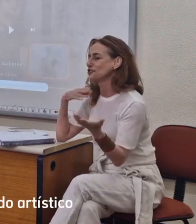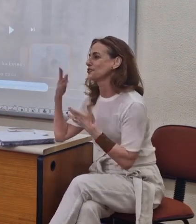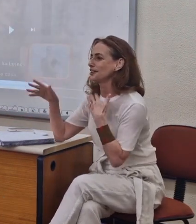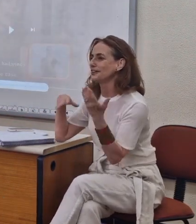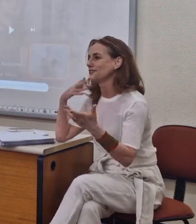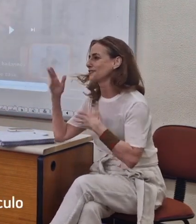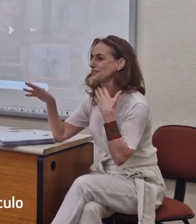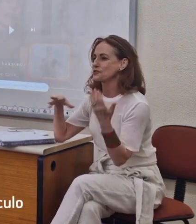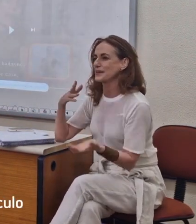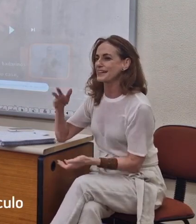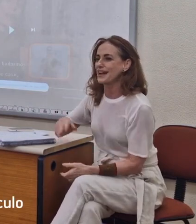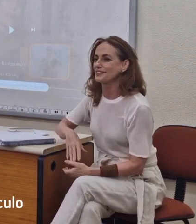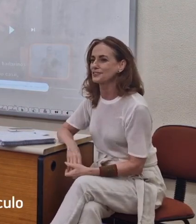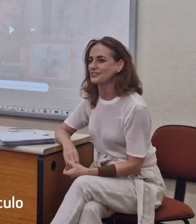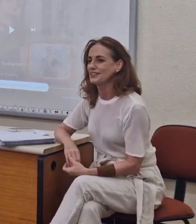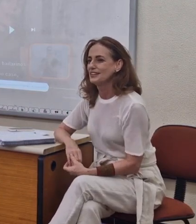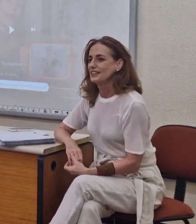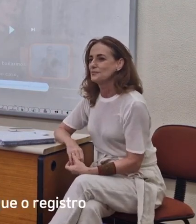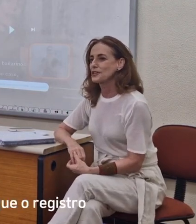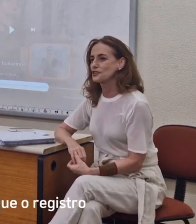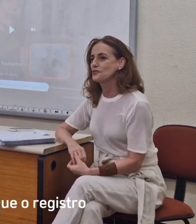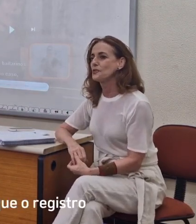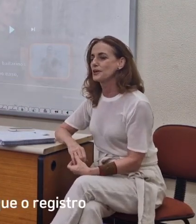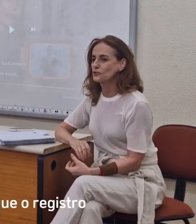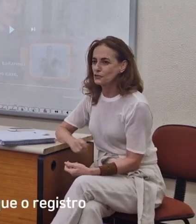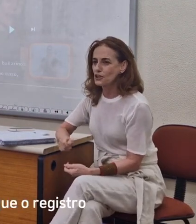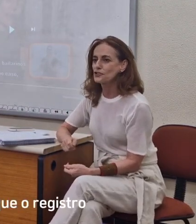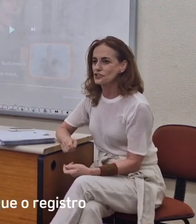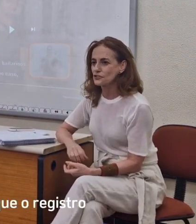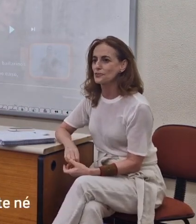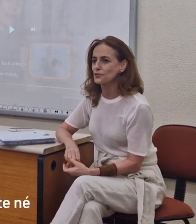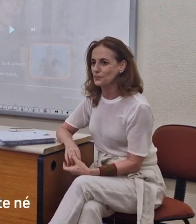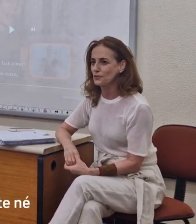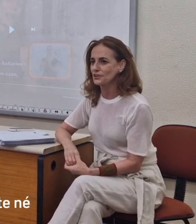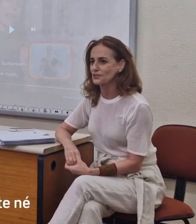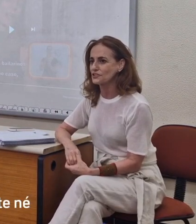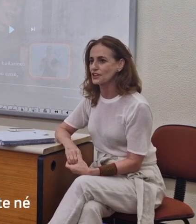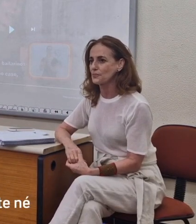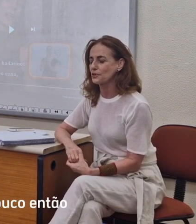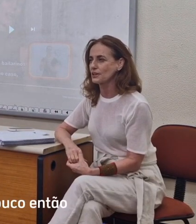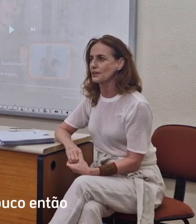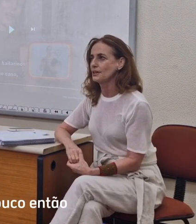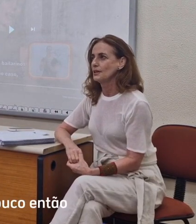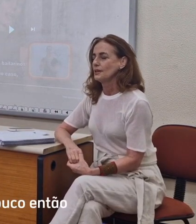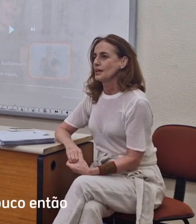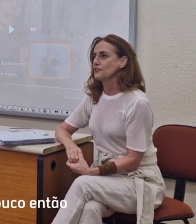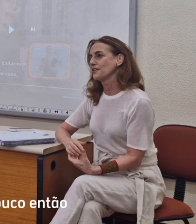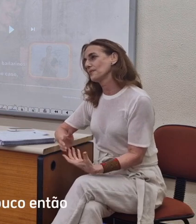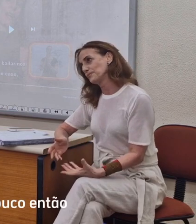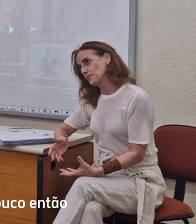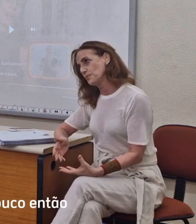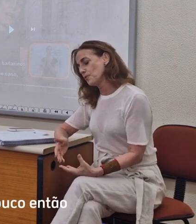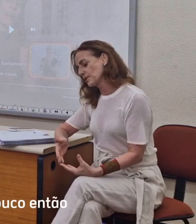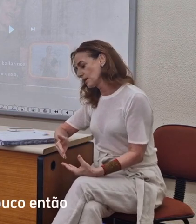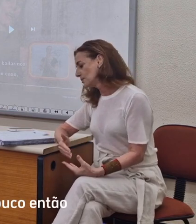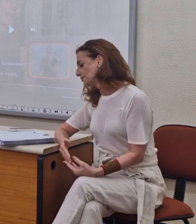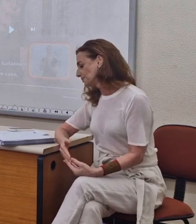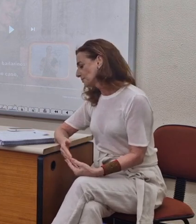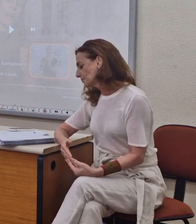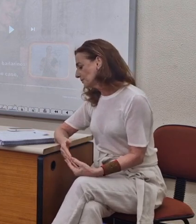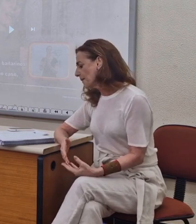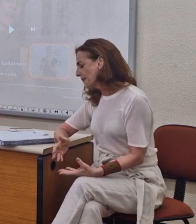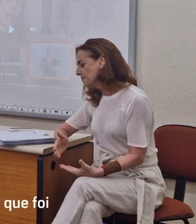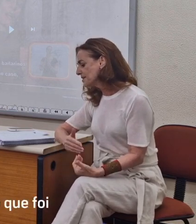lado artístico, criando, fazendo espetáculo. Mas chega um momento que o registro é muito importante, né? Porque eu vou falar um pouco,